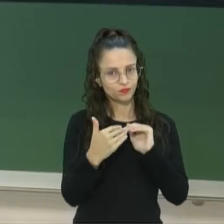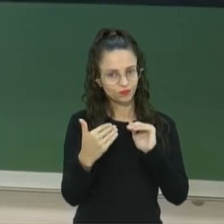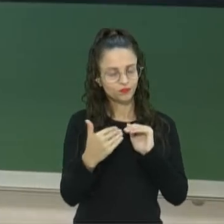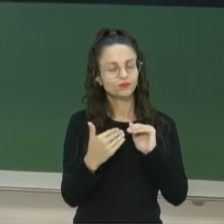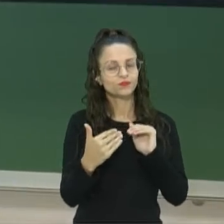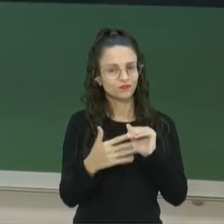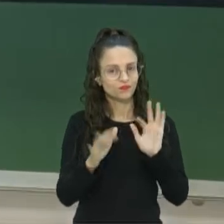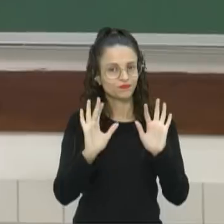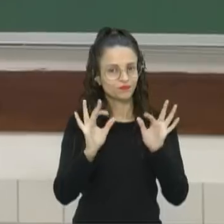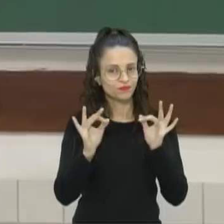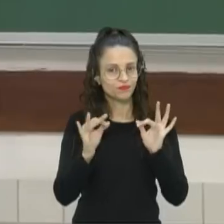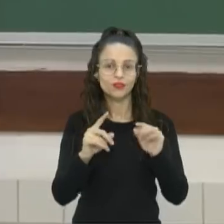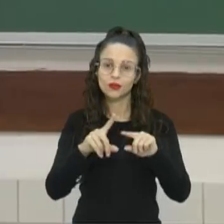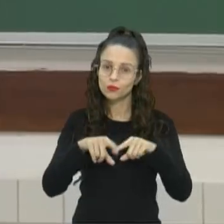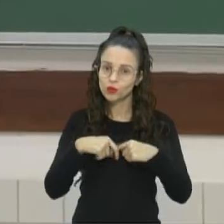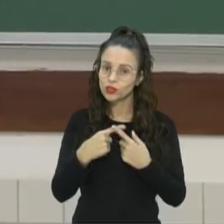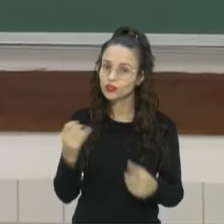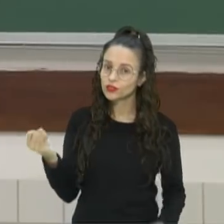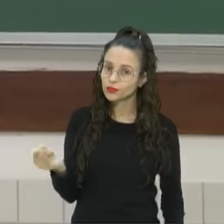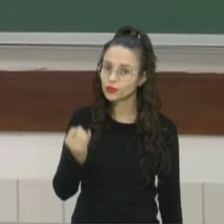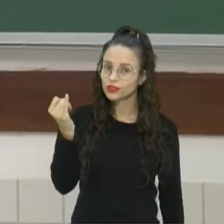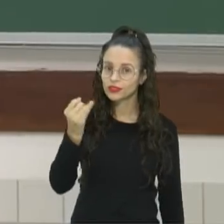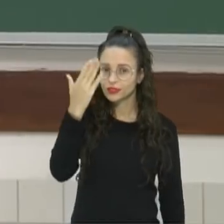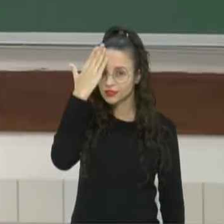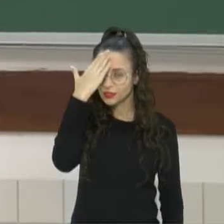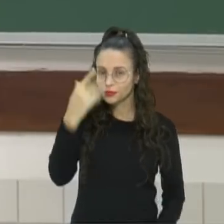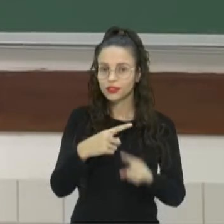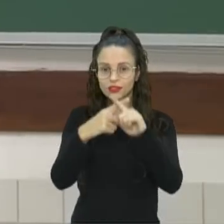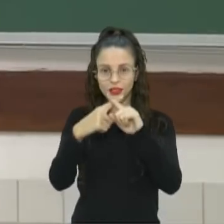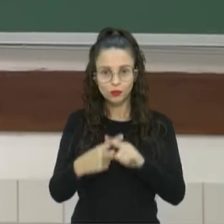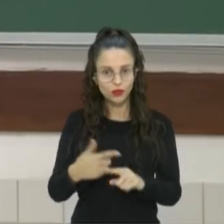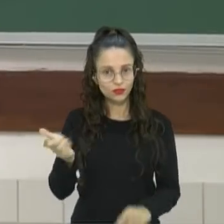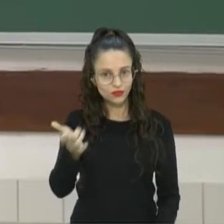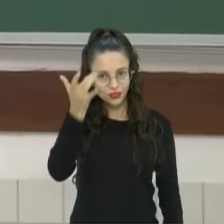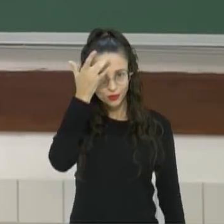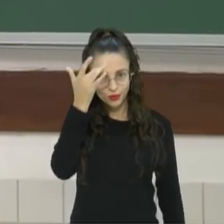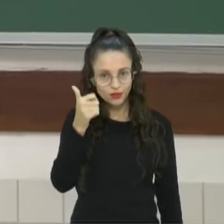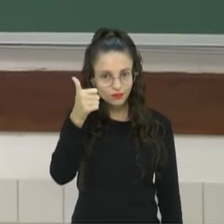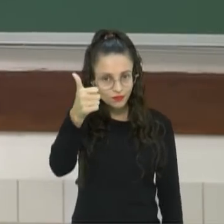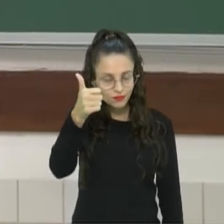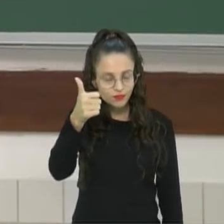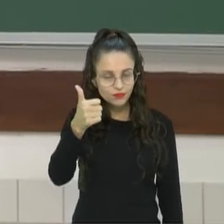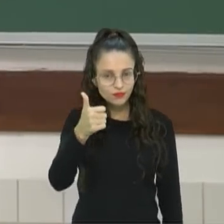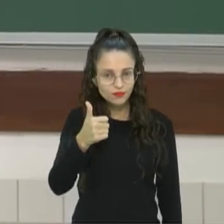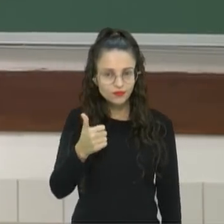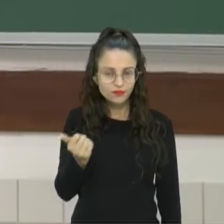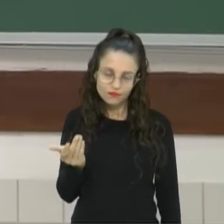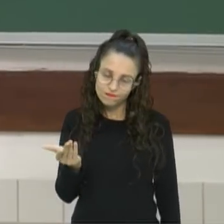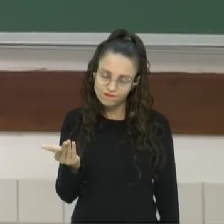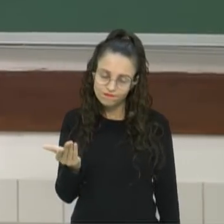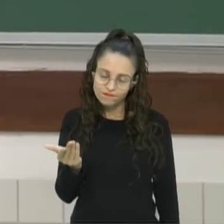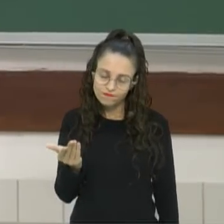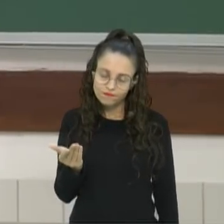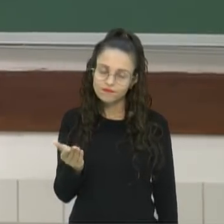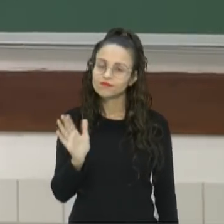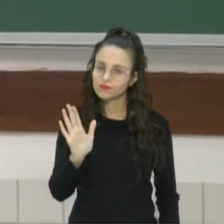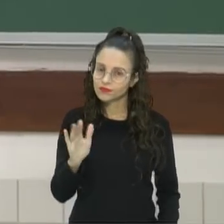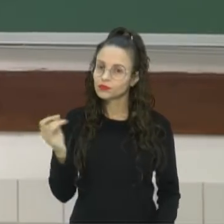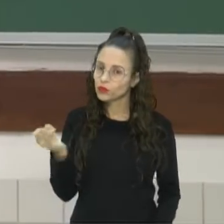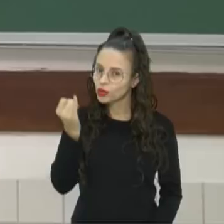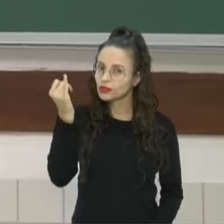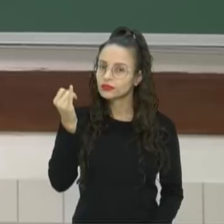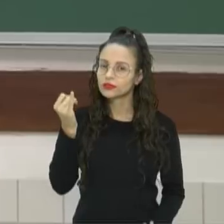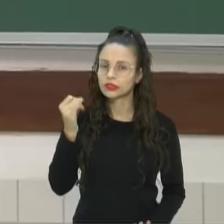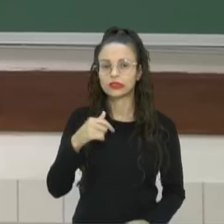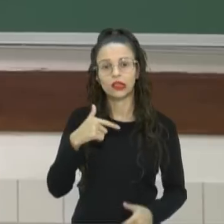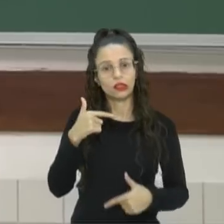bem trabalhoso. Por isso que é importante você saber a tabuada de cor, certo? Tem como dar umas fugidinhas? Até tem, mas é